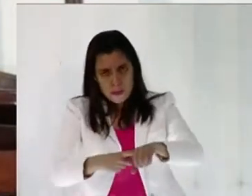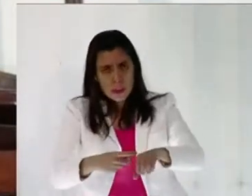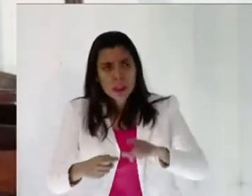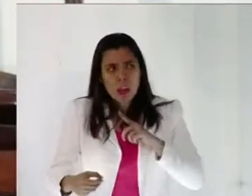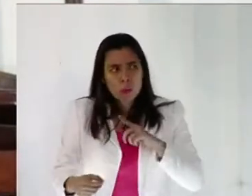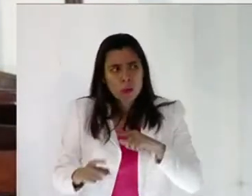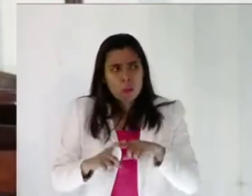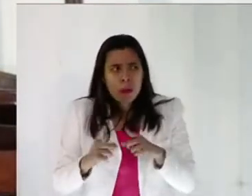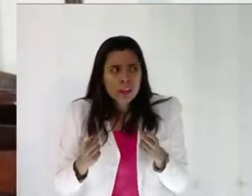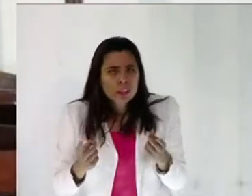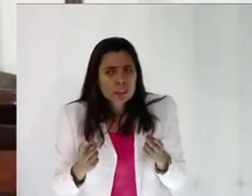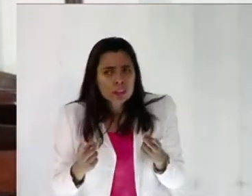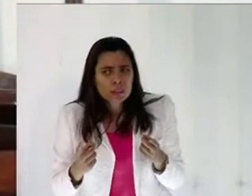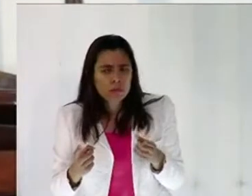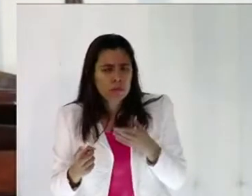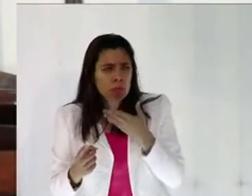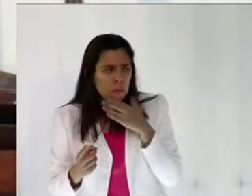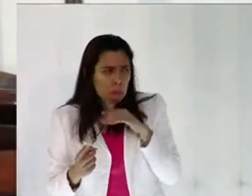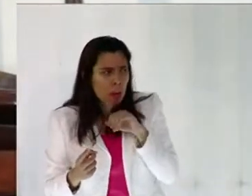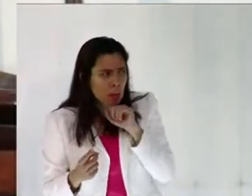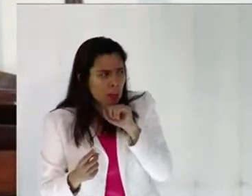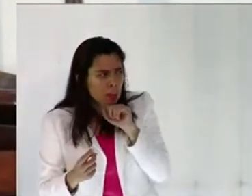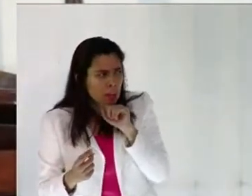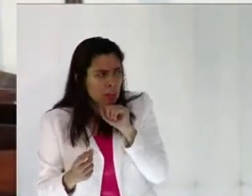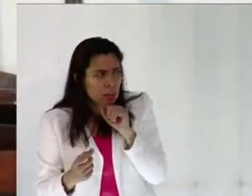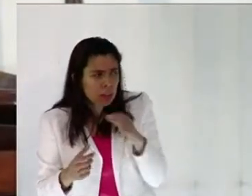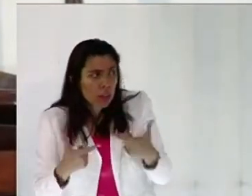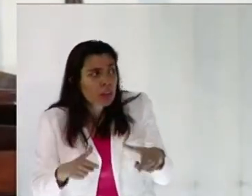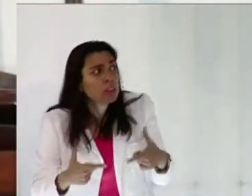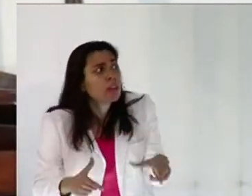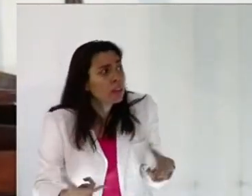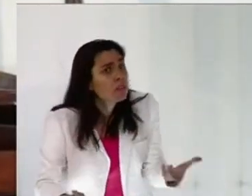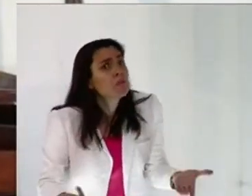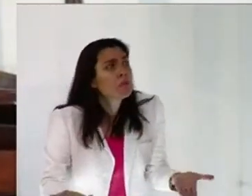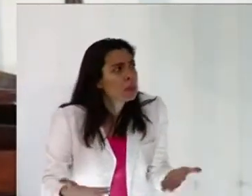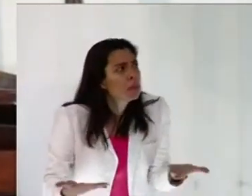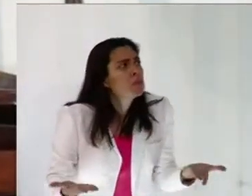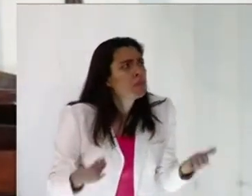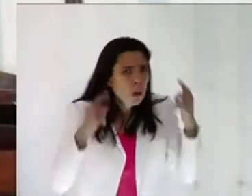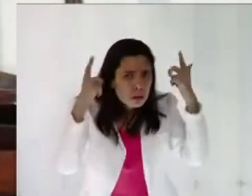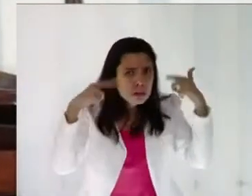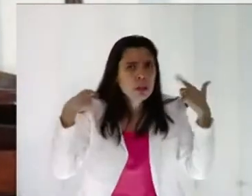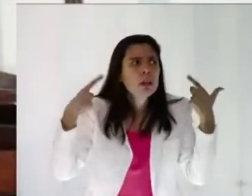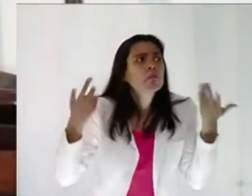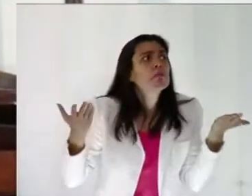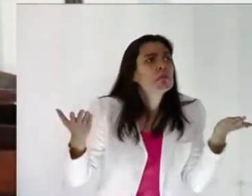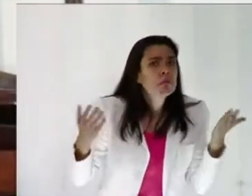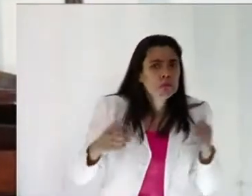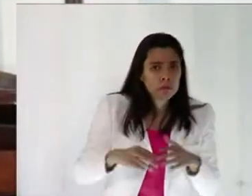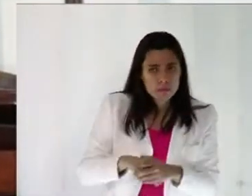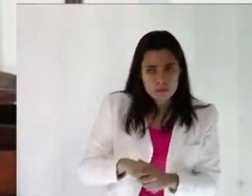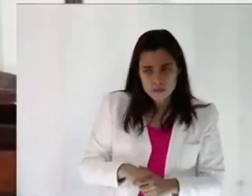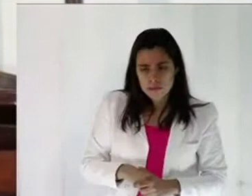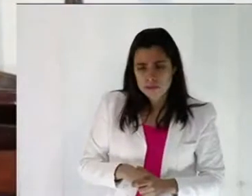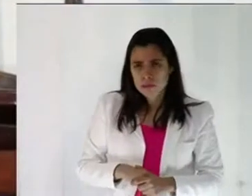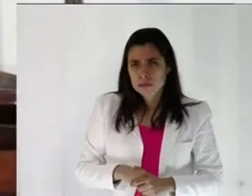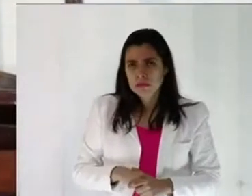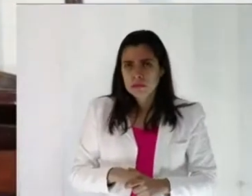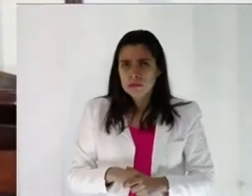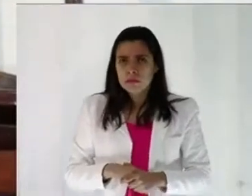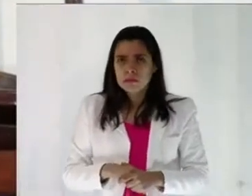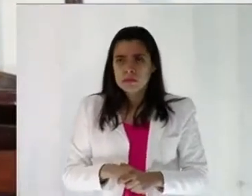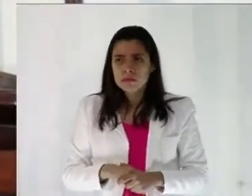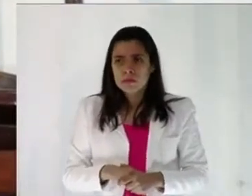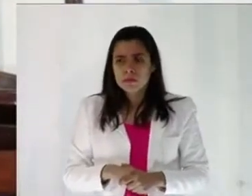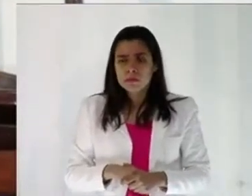Porque certamente para que houvesse aquele sacrifício, aquele holocausto, o cordeiro não poderia faltar. E aí nós já falamos no